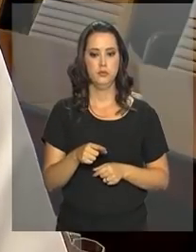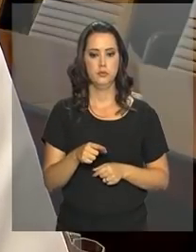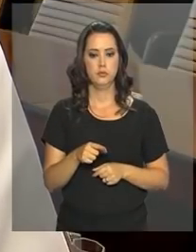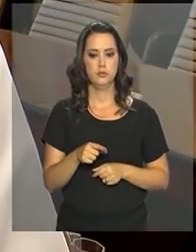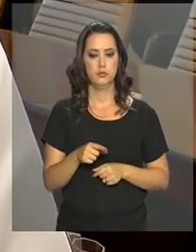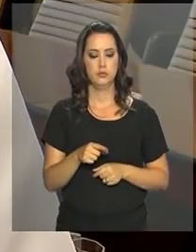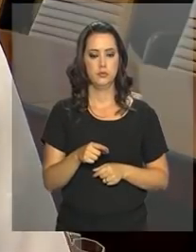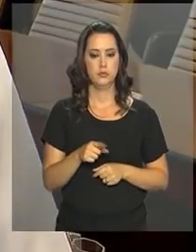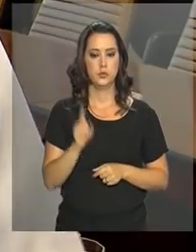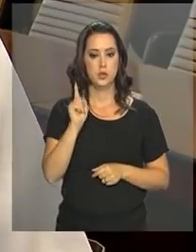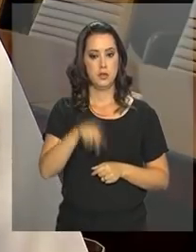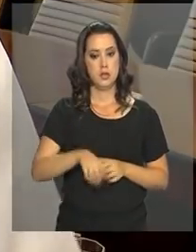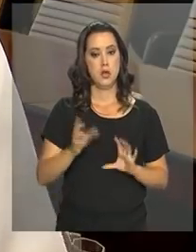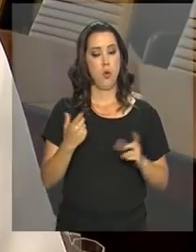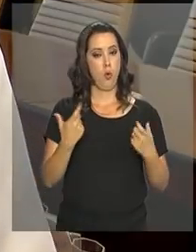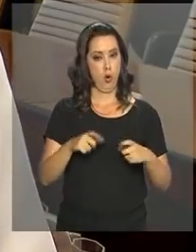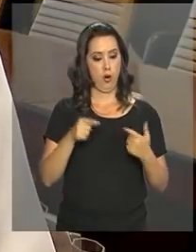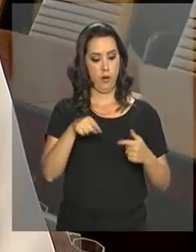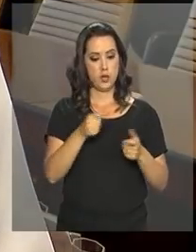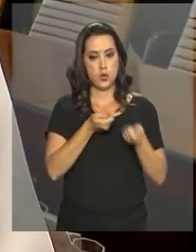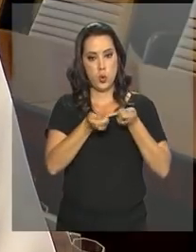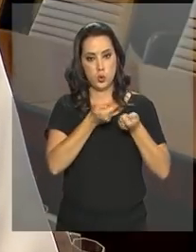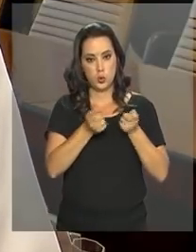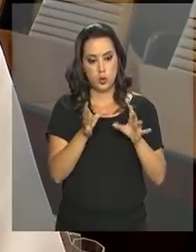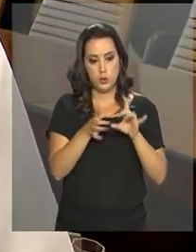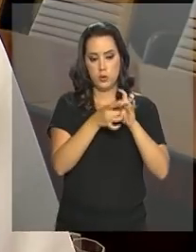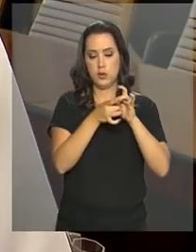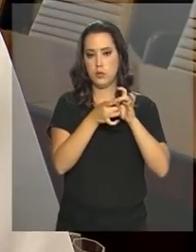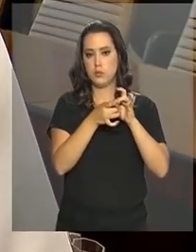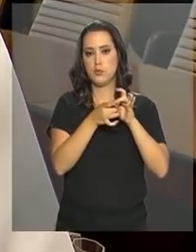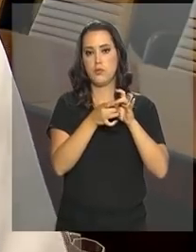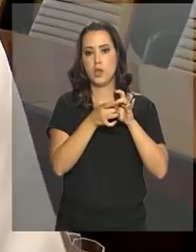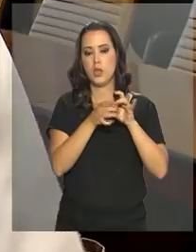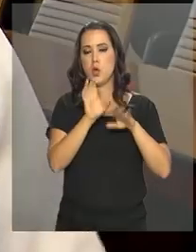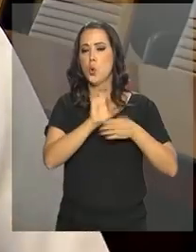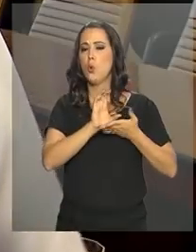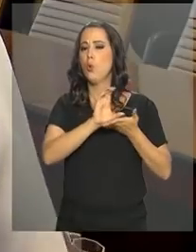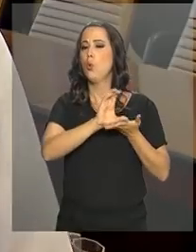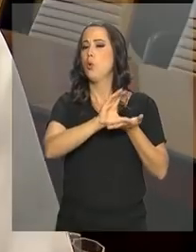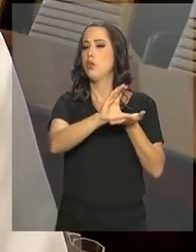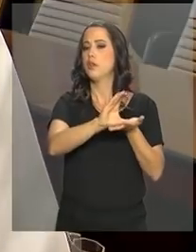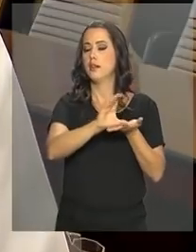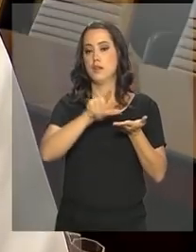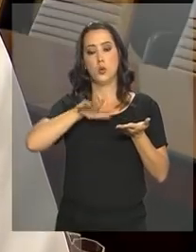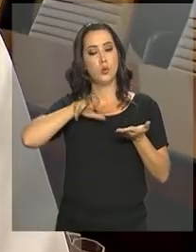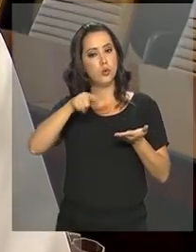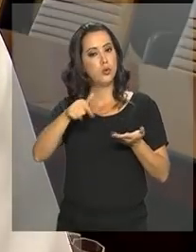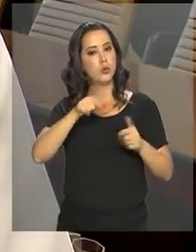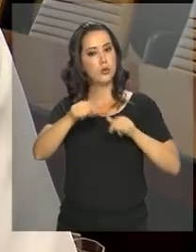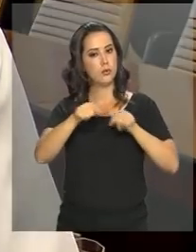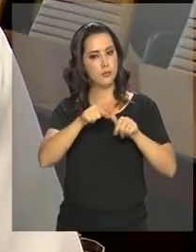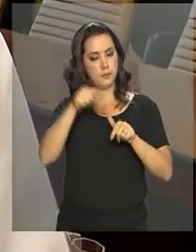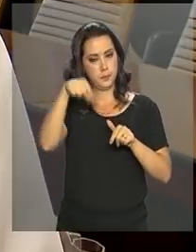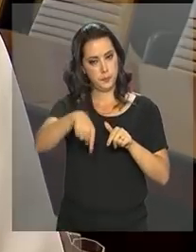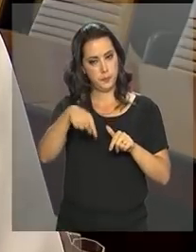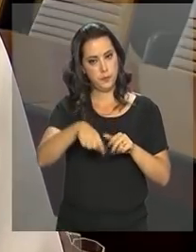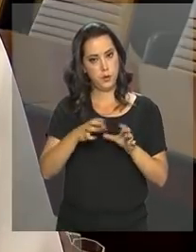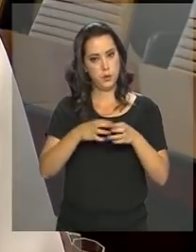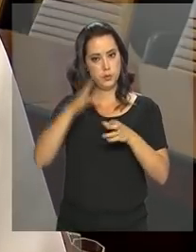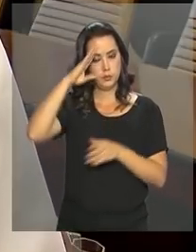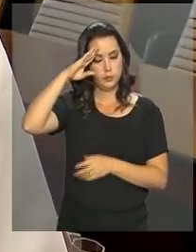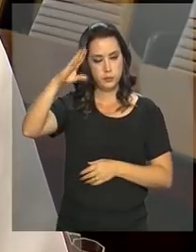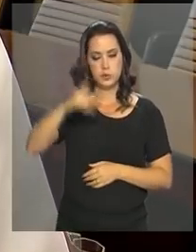é ativado esse Centro de Operações Conjuntas que coordena todo o emprego das Forças Armadas. E nós